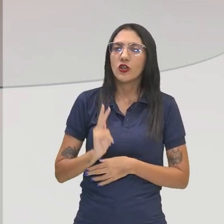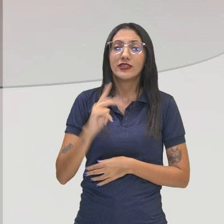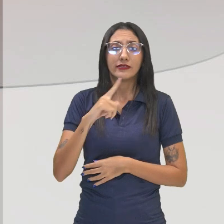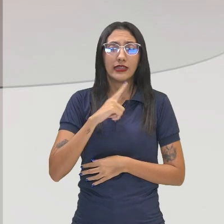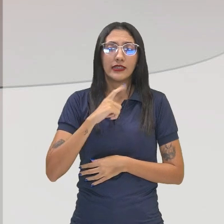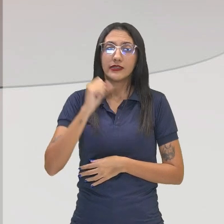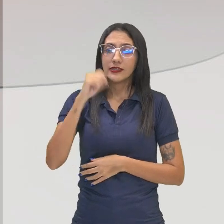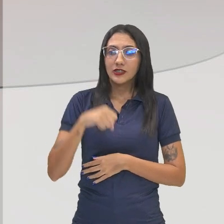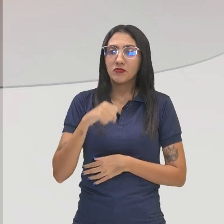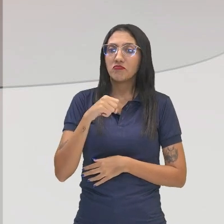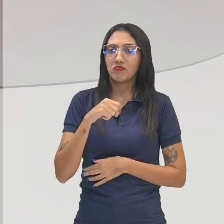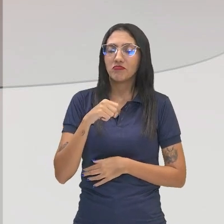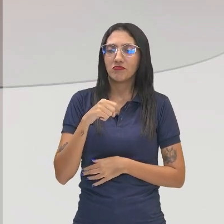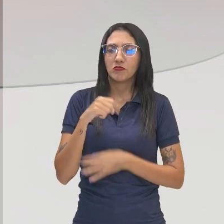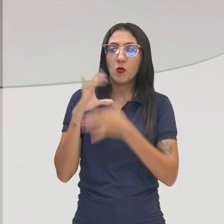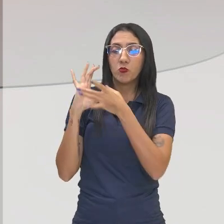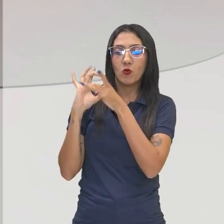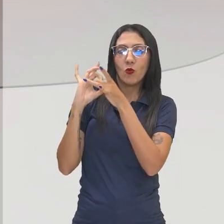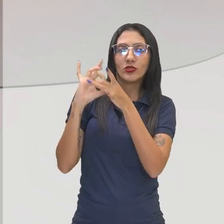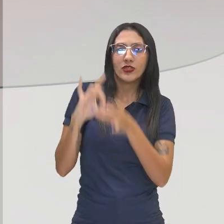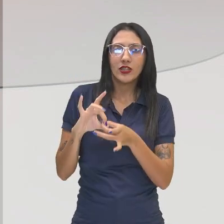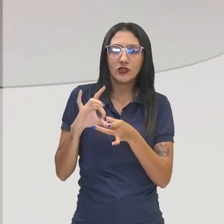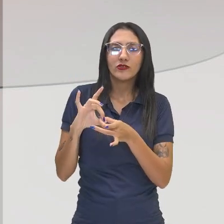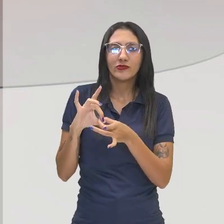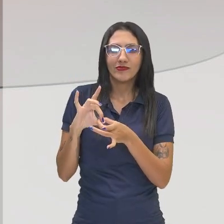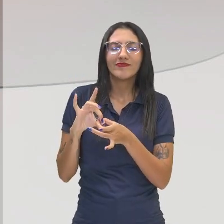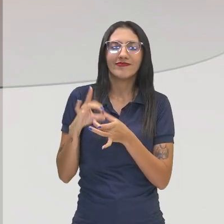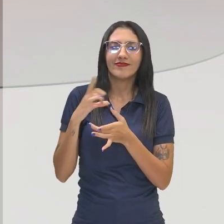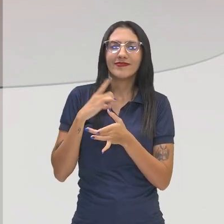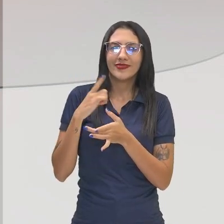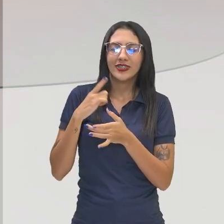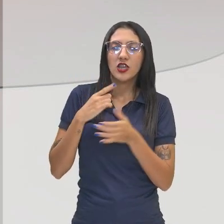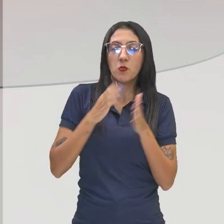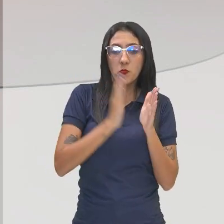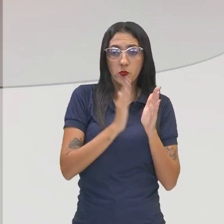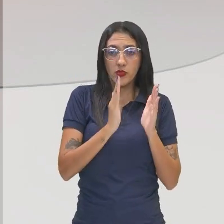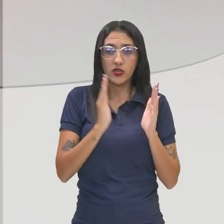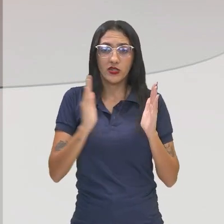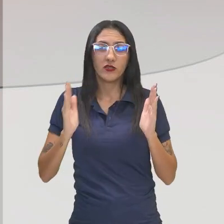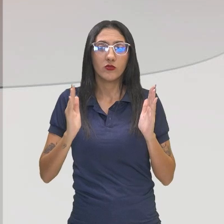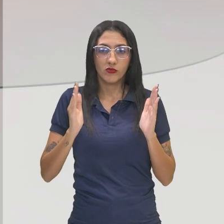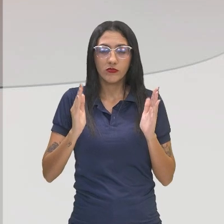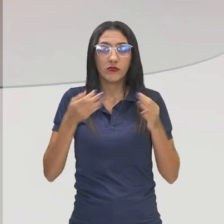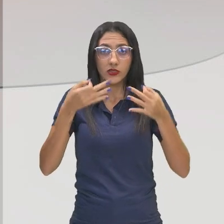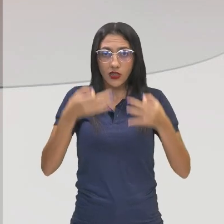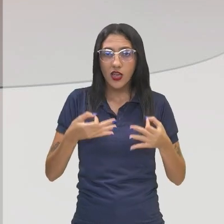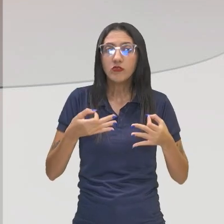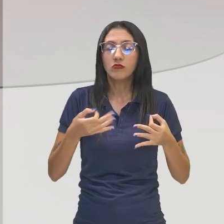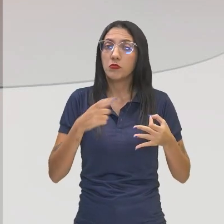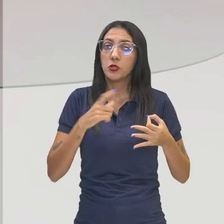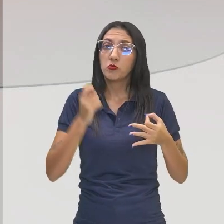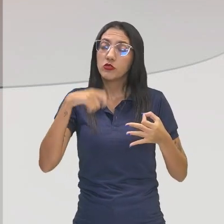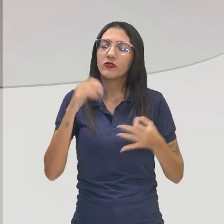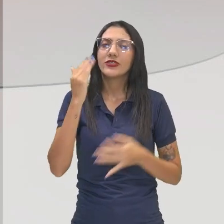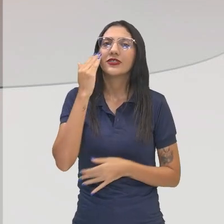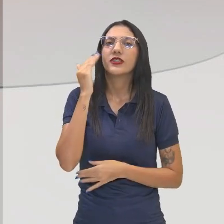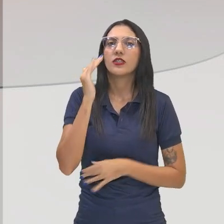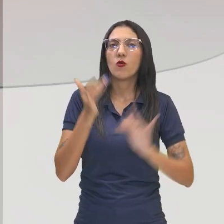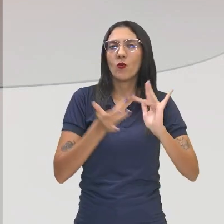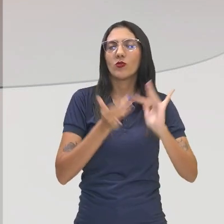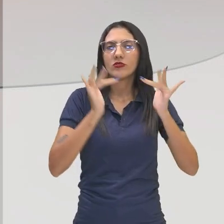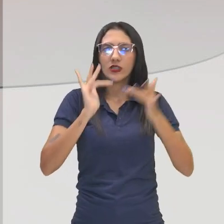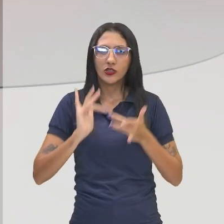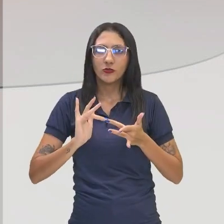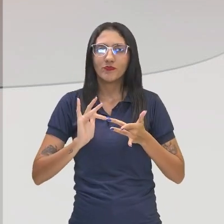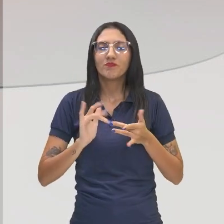lógica. Existe um sequenciamento de fatos para que você possa compreender, né? Então é